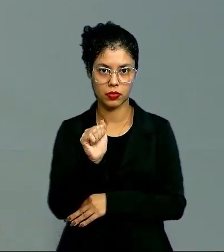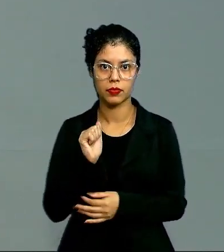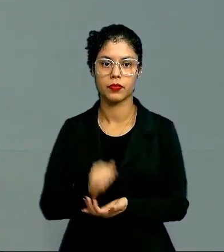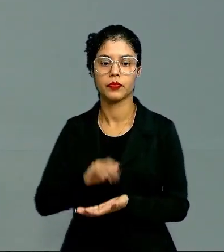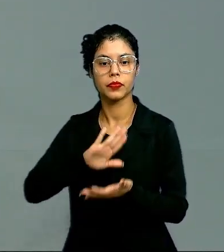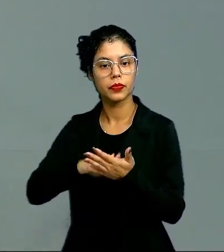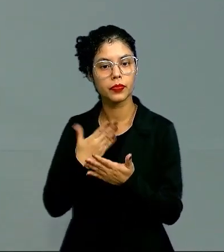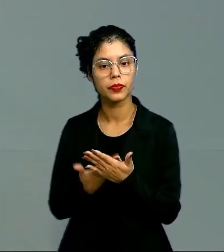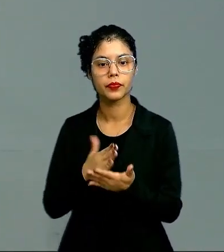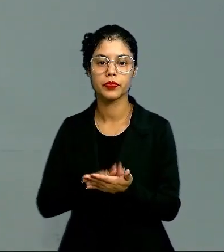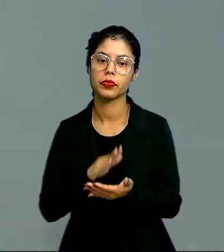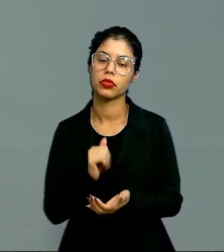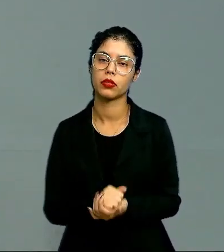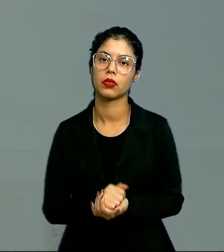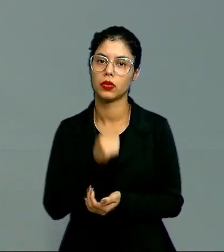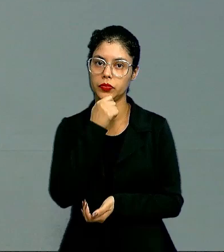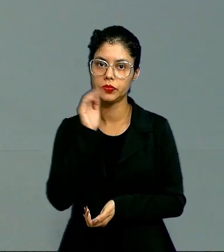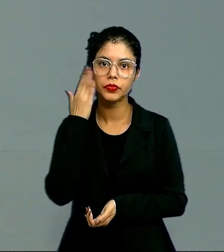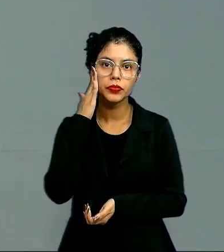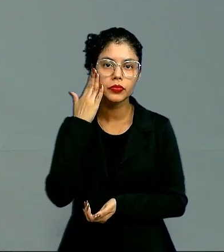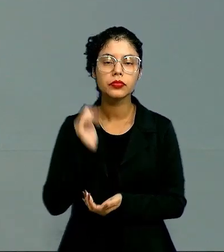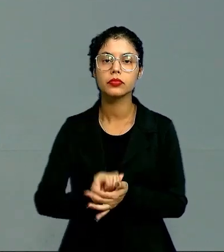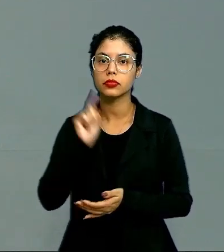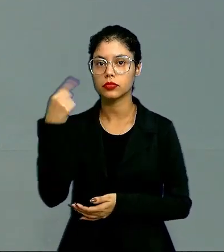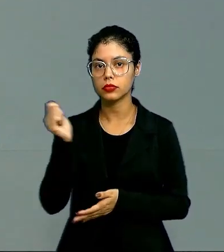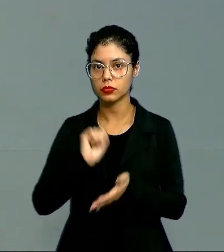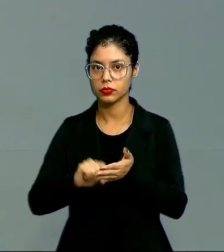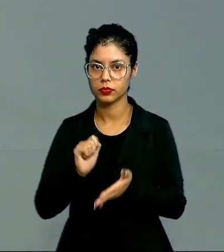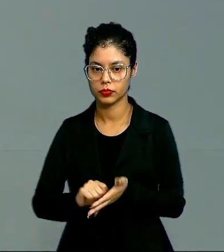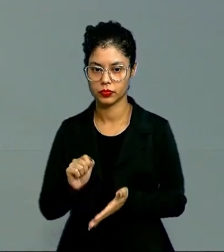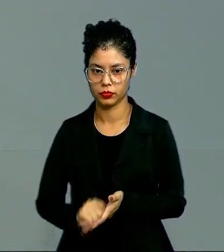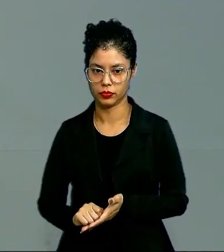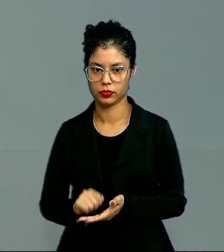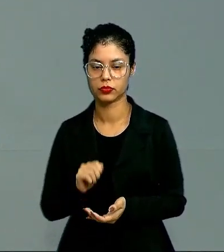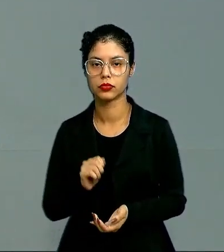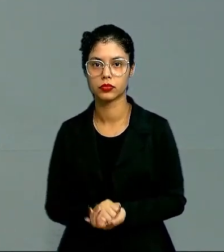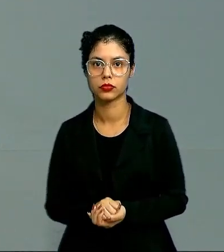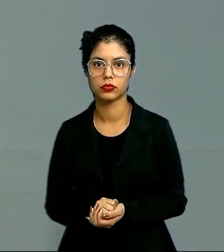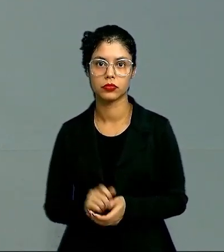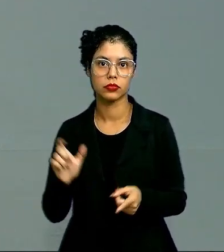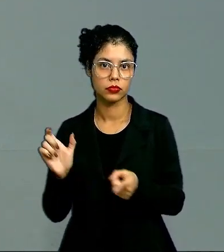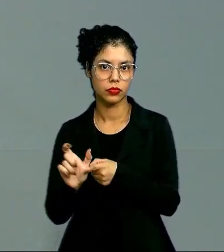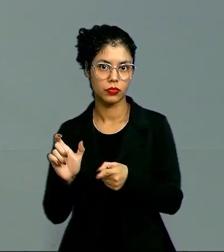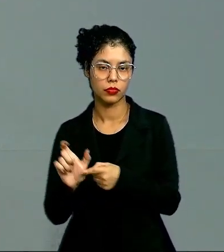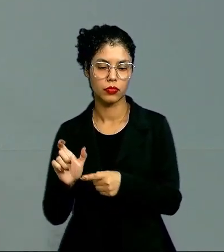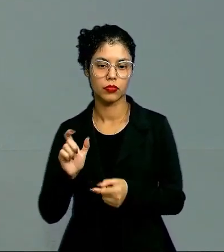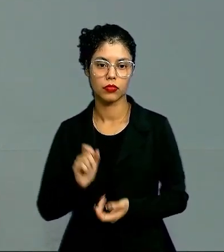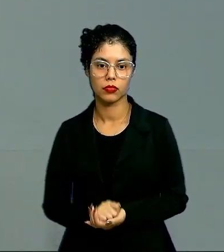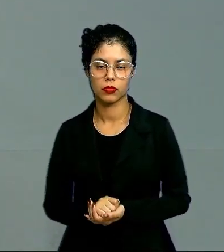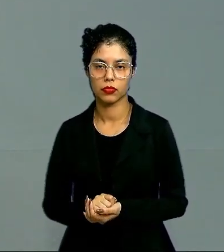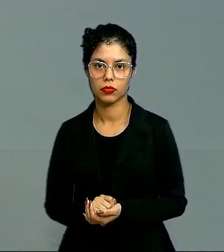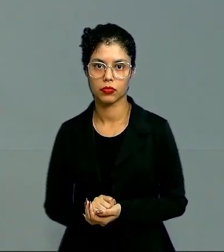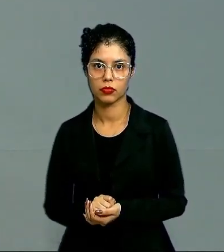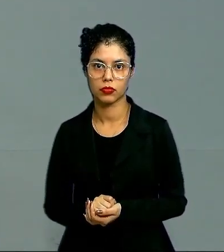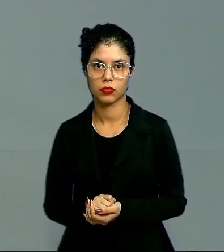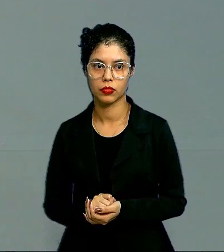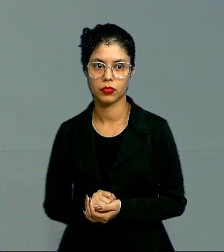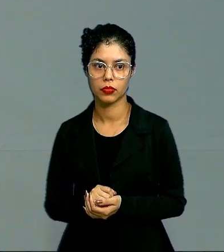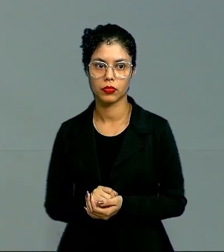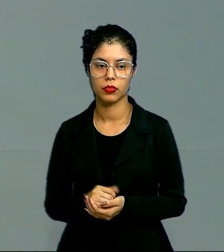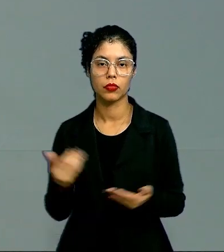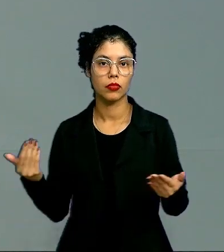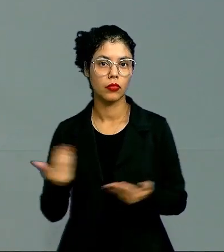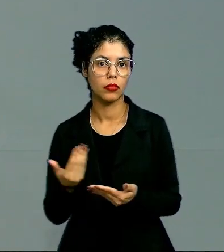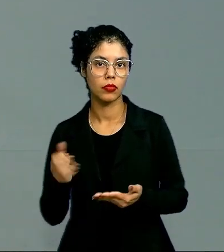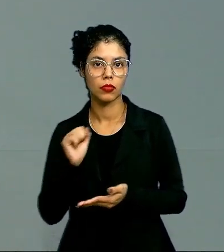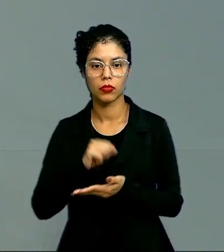uma interpretação, eu só preciso compreender aquilo que decodificar as palavras. Então, vamos ao